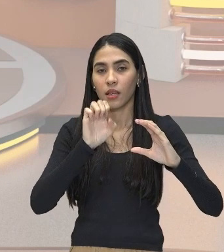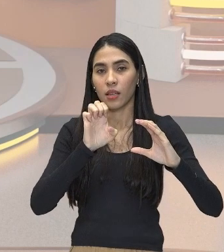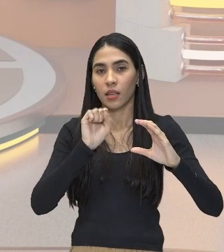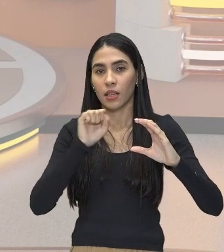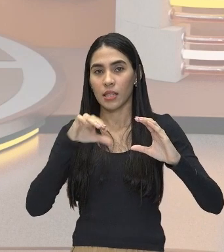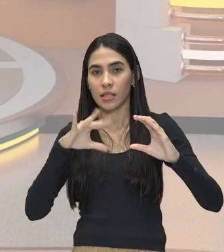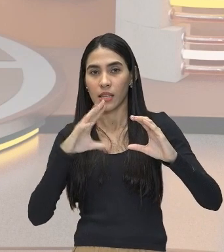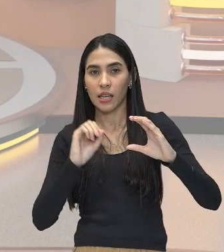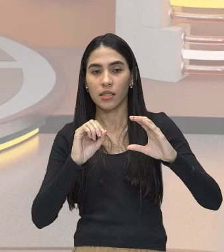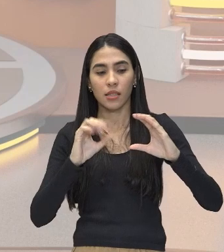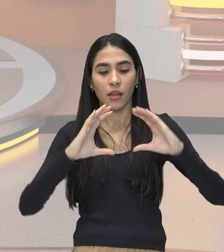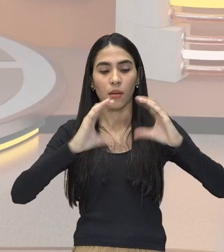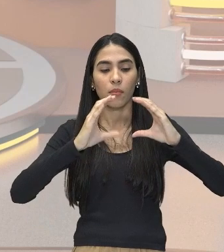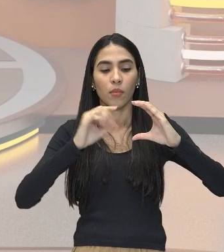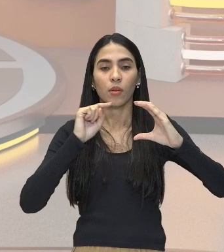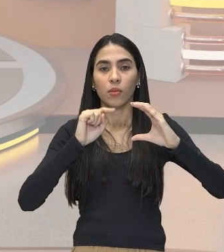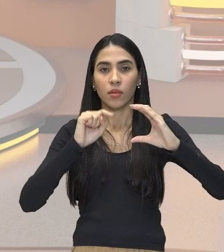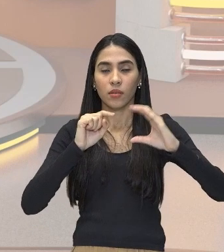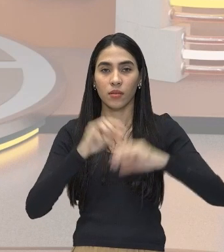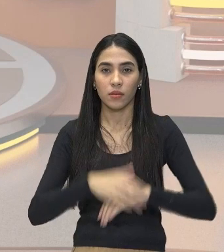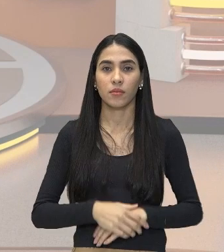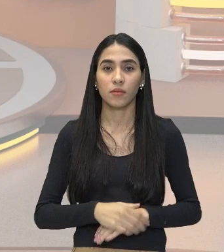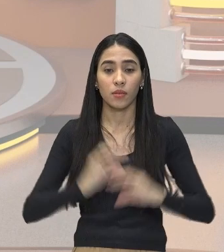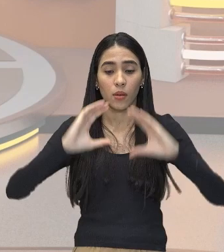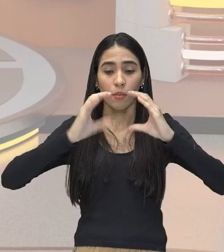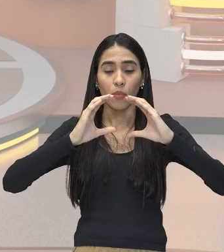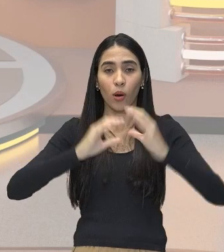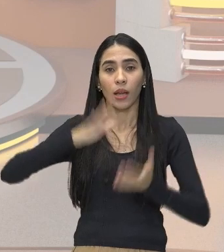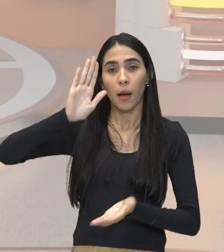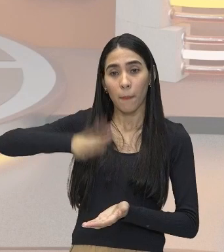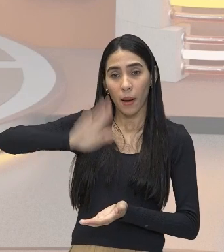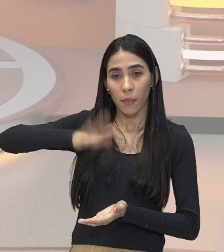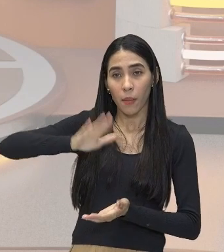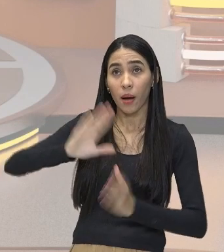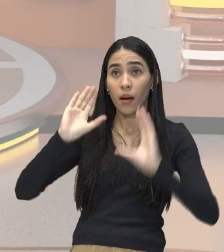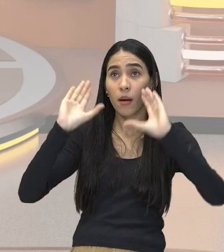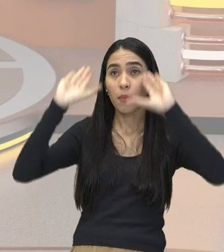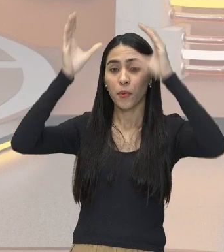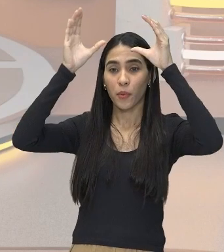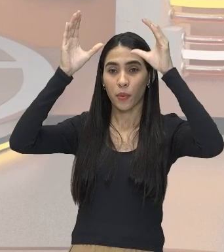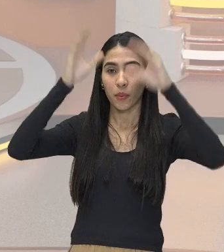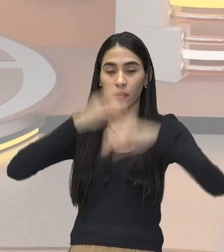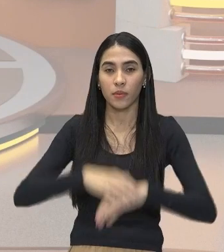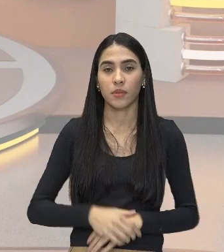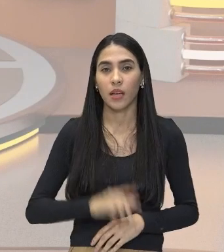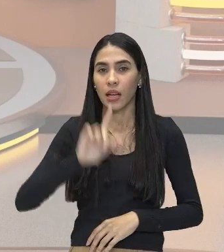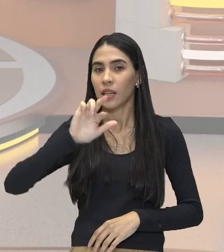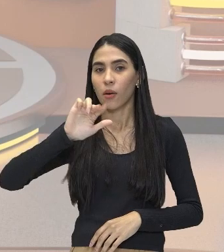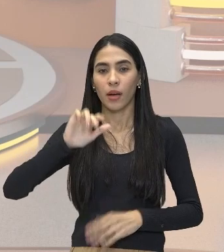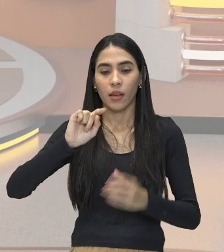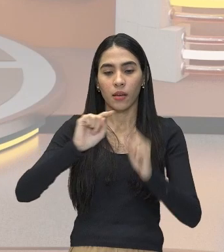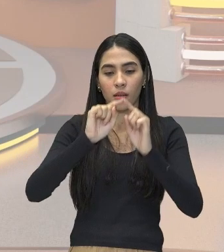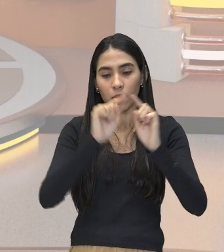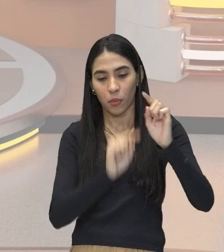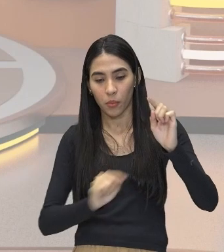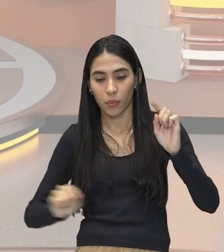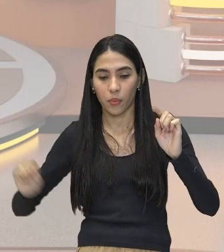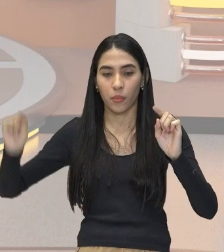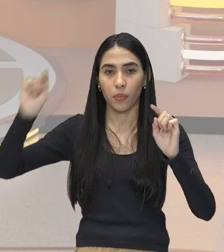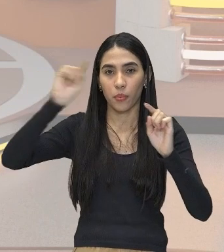é? Essa bola é uma bola de basquete. Ela não é só um círculo, ela não é só um